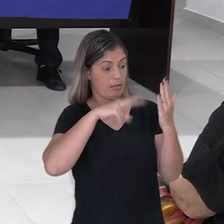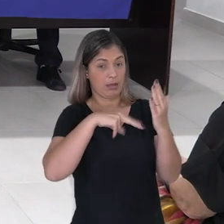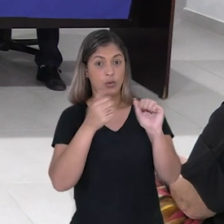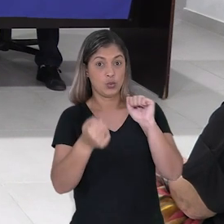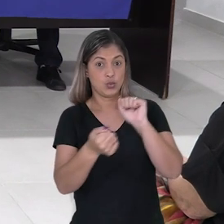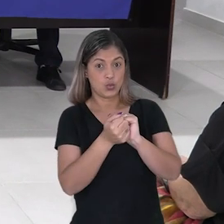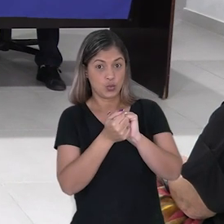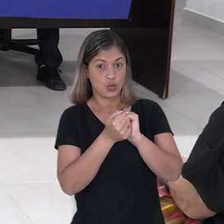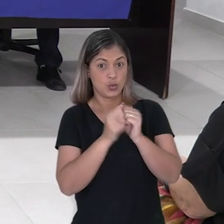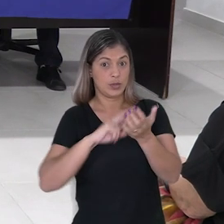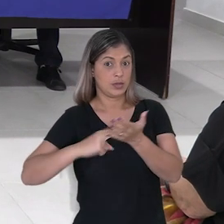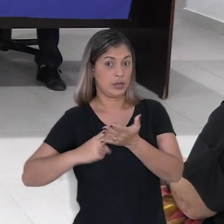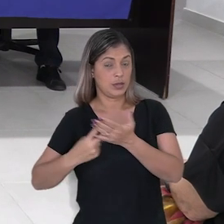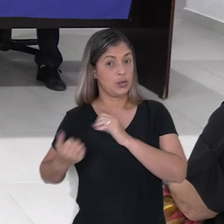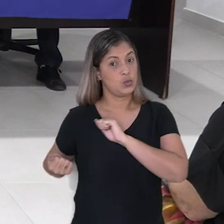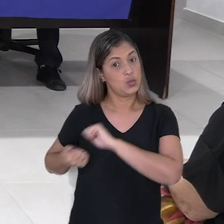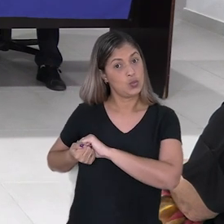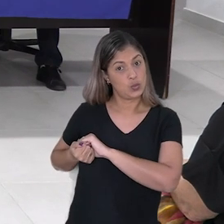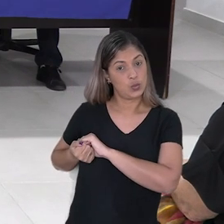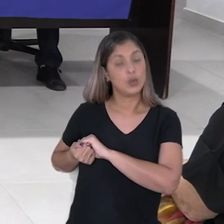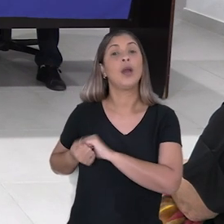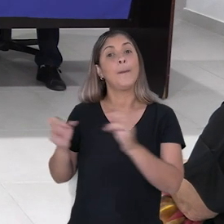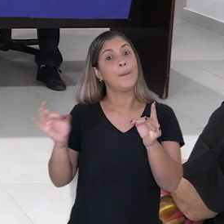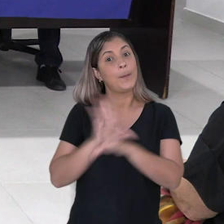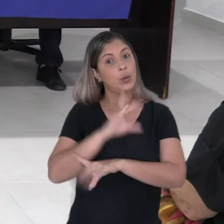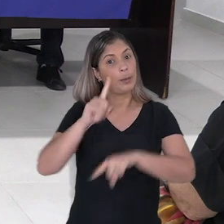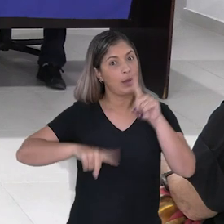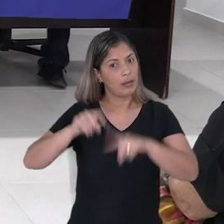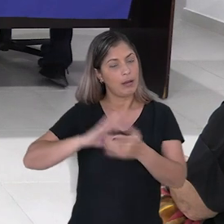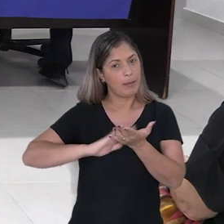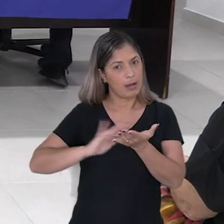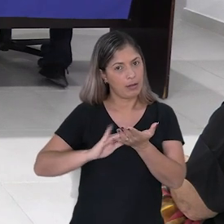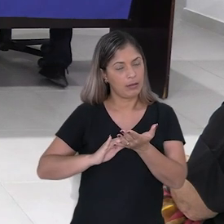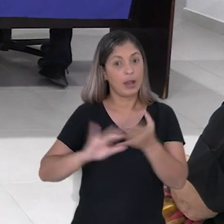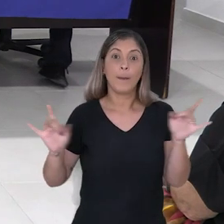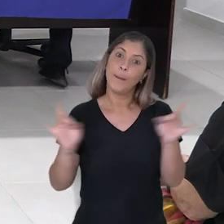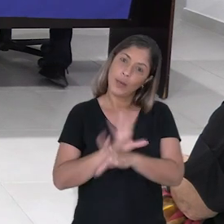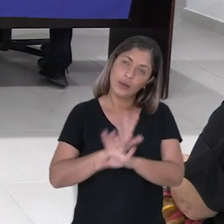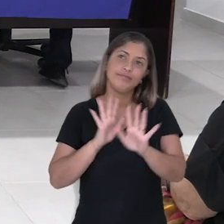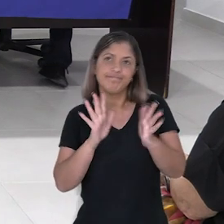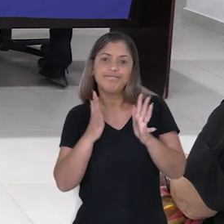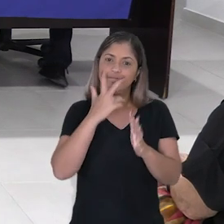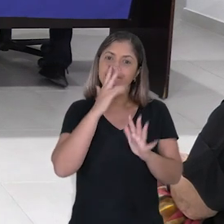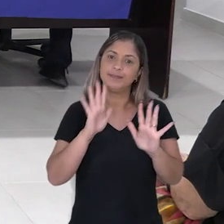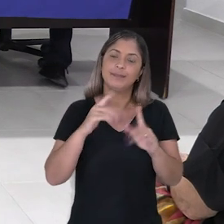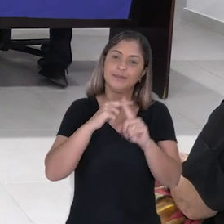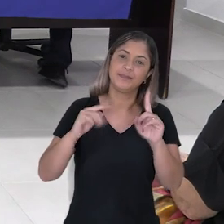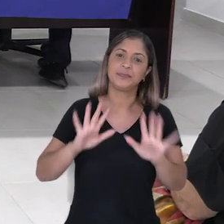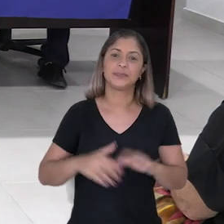o transcritor o material já pronto em Braille, quer dizer, já pronto entre aspas, né?